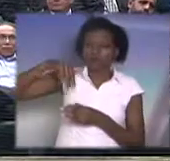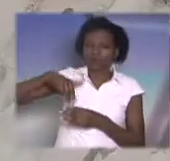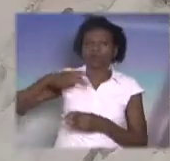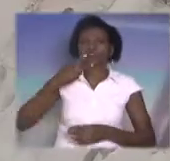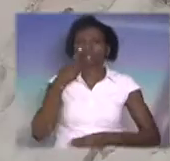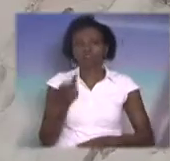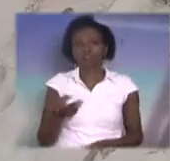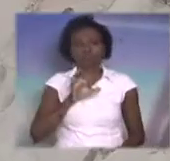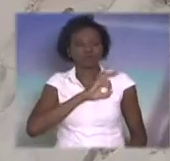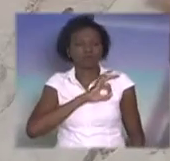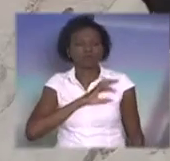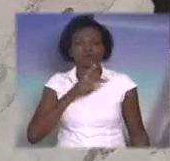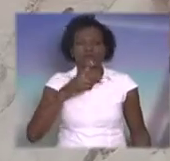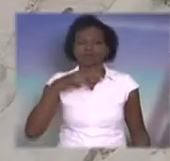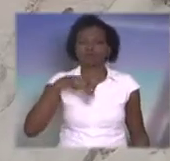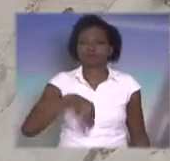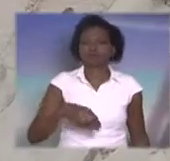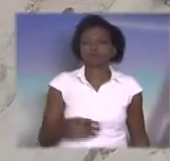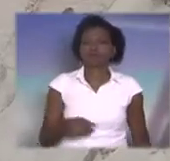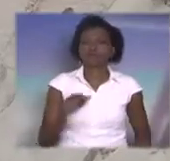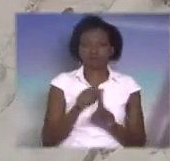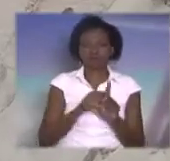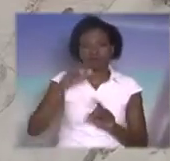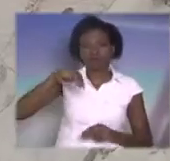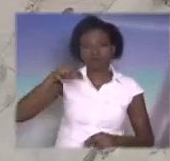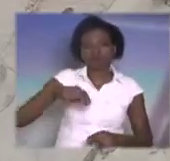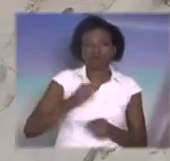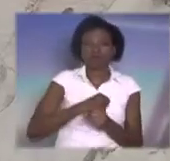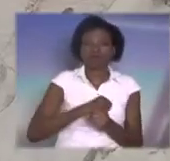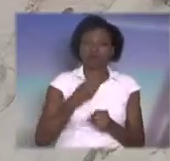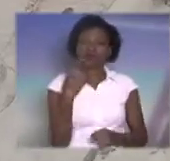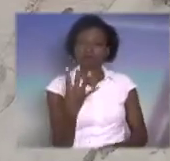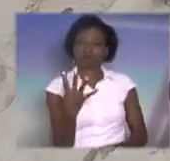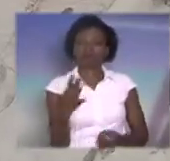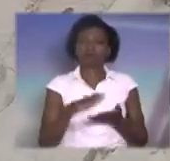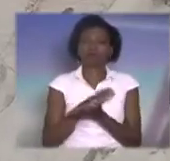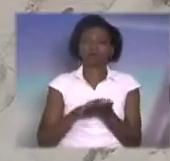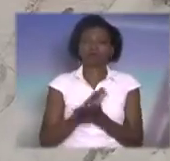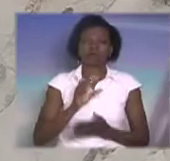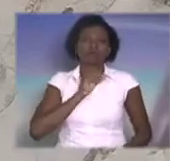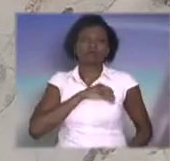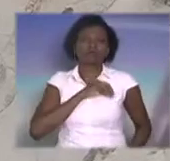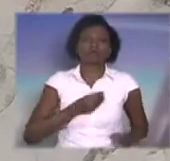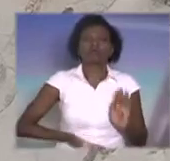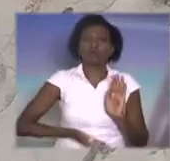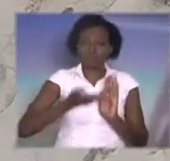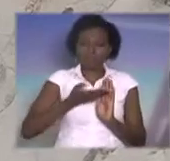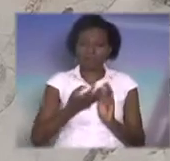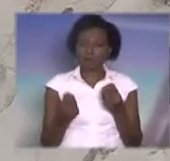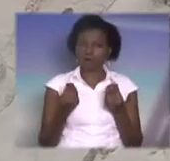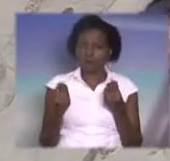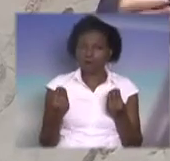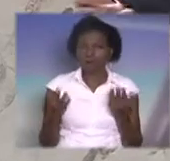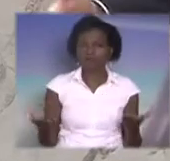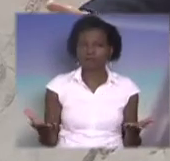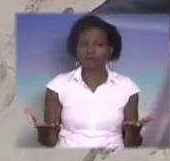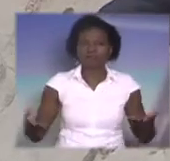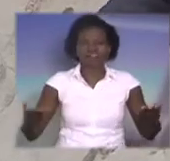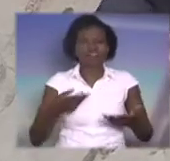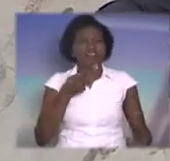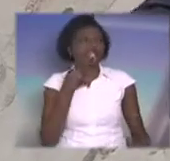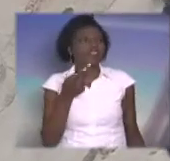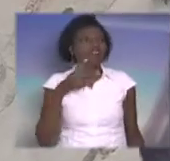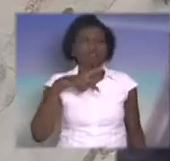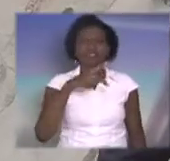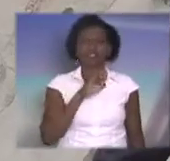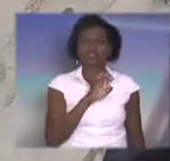a Polícia Militar está em novembro, faz 4 anos, sem aumento. Como é que pode isso? Agora o pessoal vem falar que se paga a PEC 05,